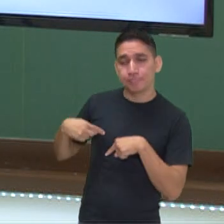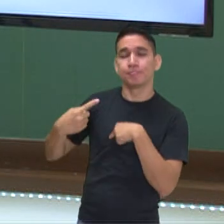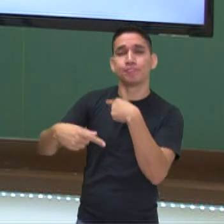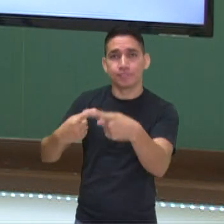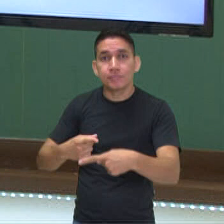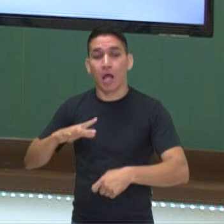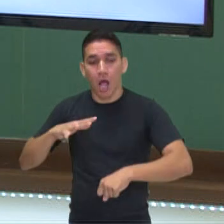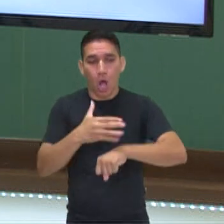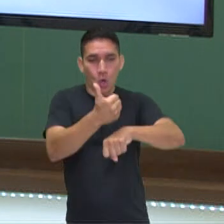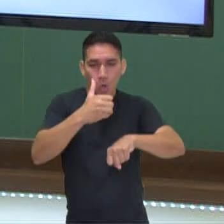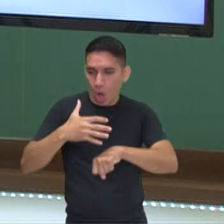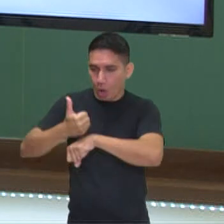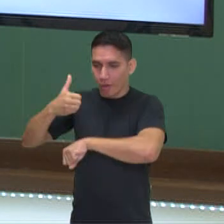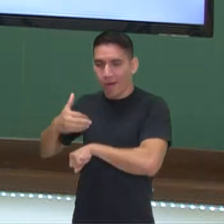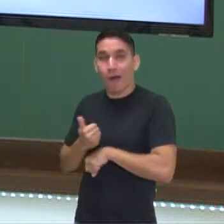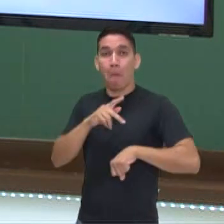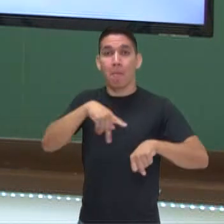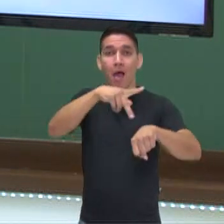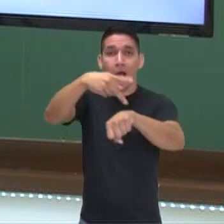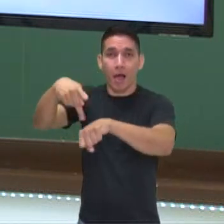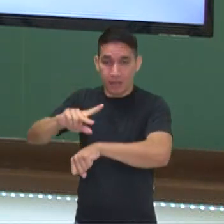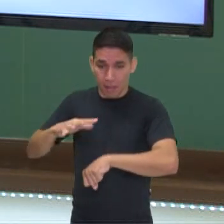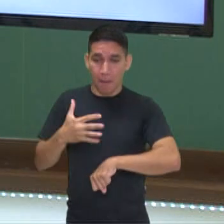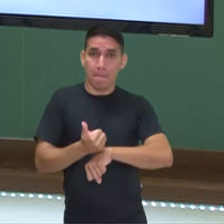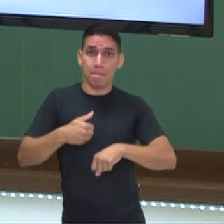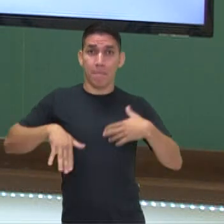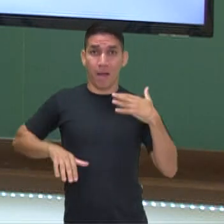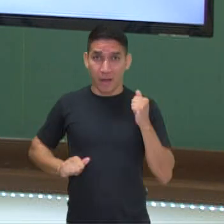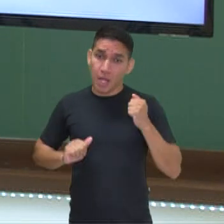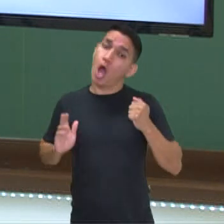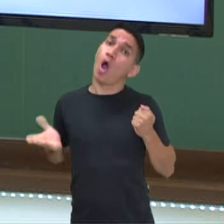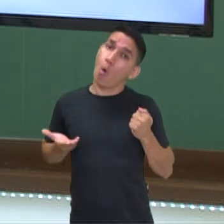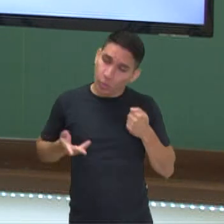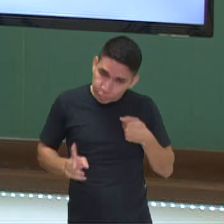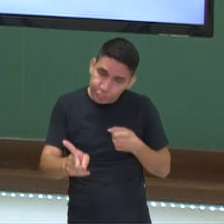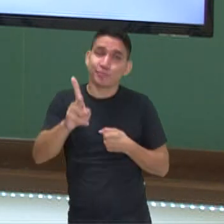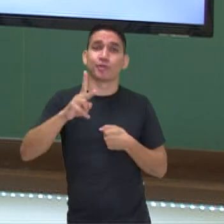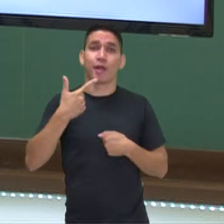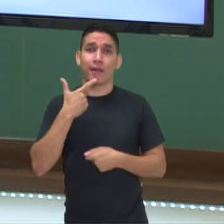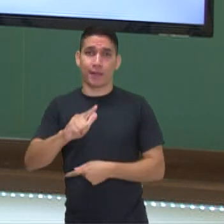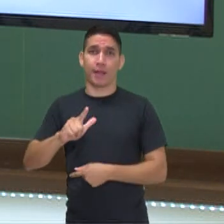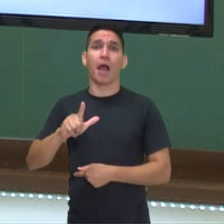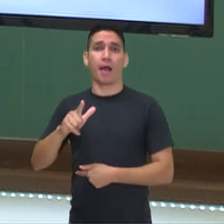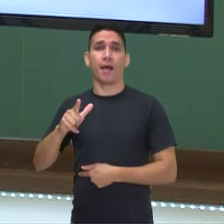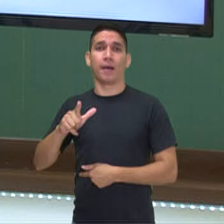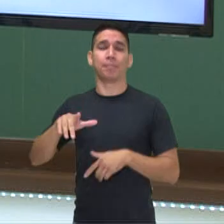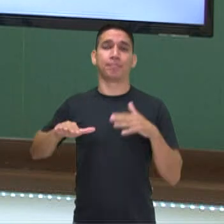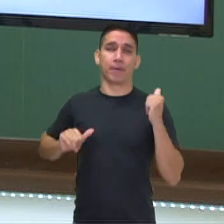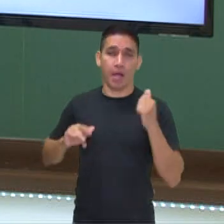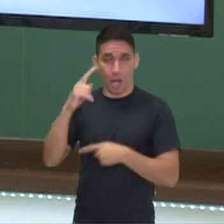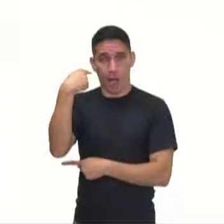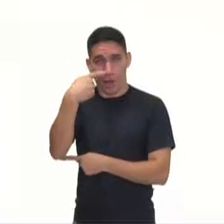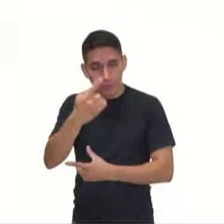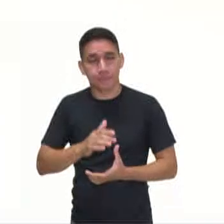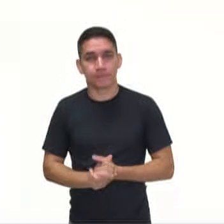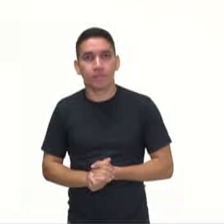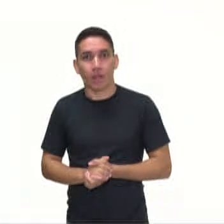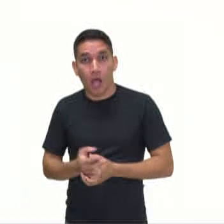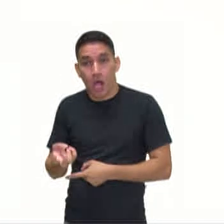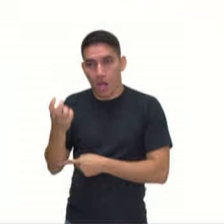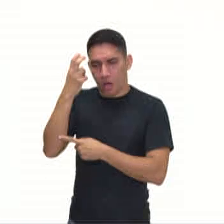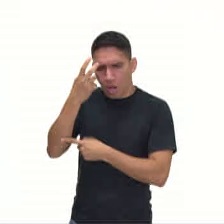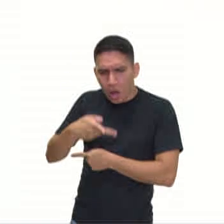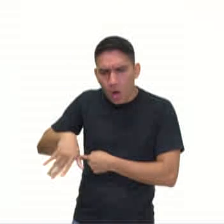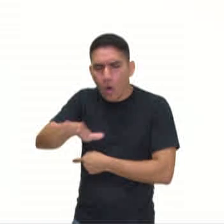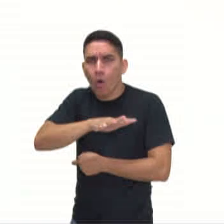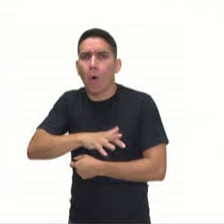foram colonizados pela Espanha hoje falam o espanhol. Hoje o termo América Espanhola designa uma região cultural